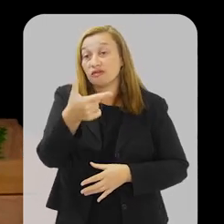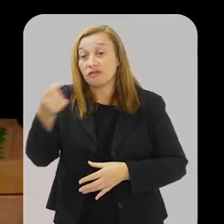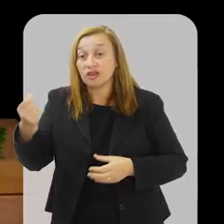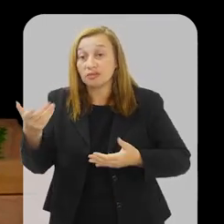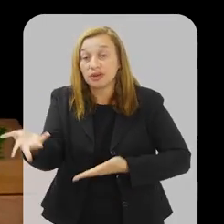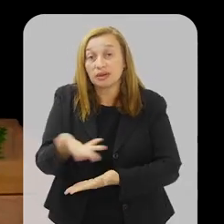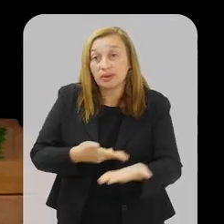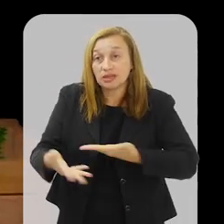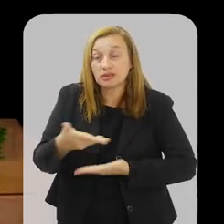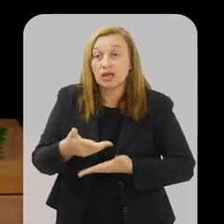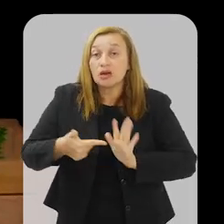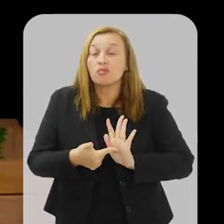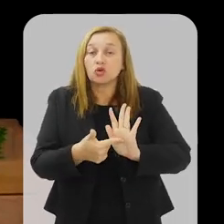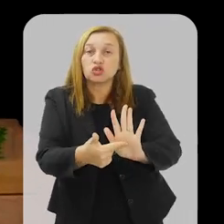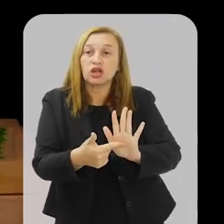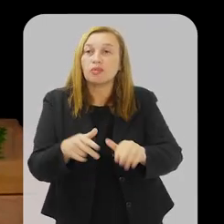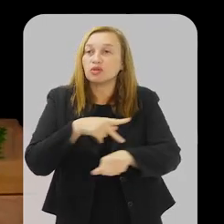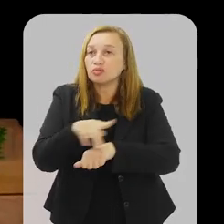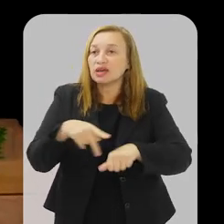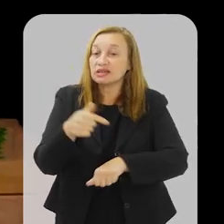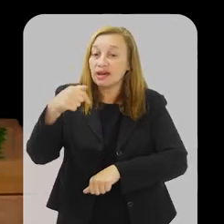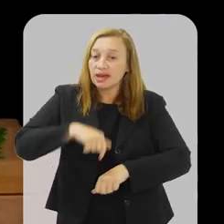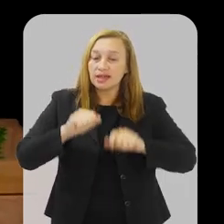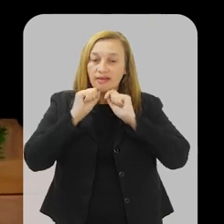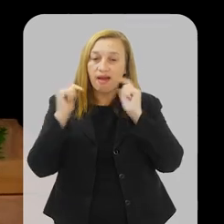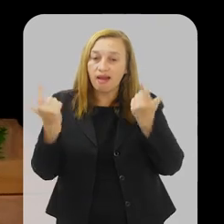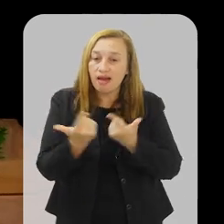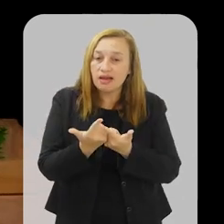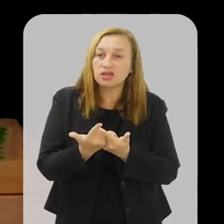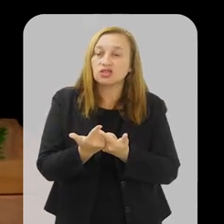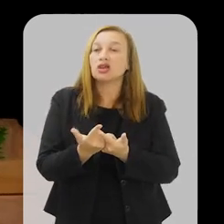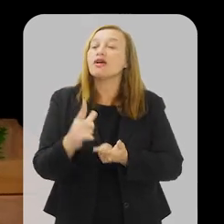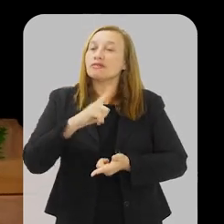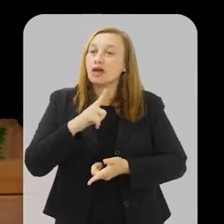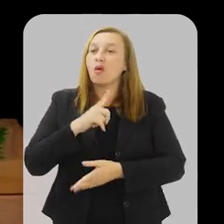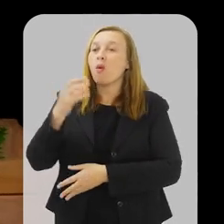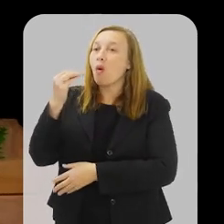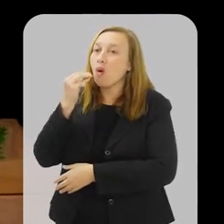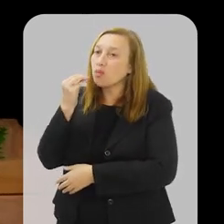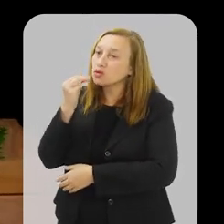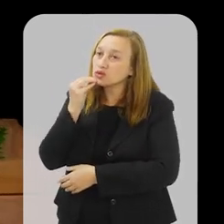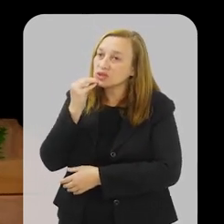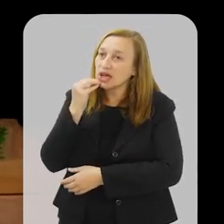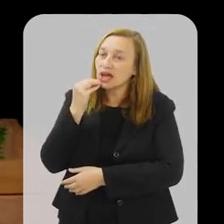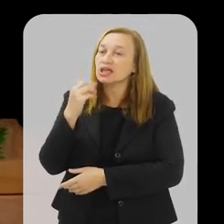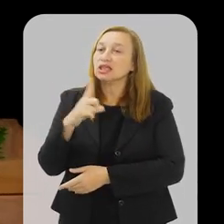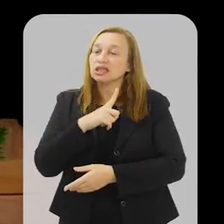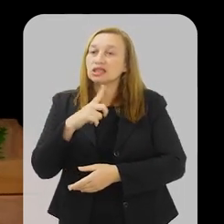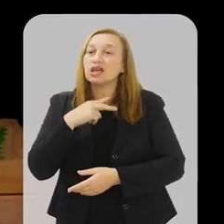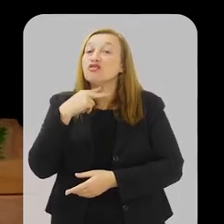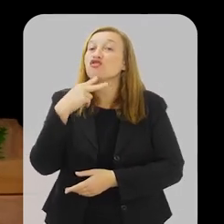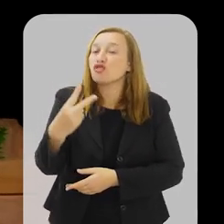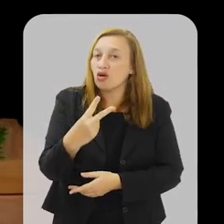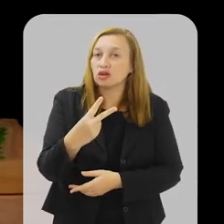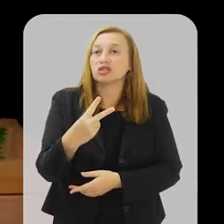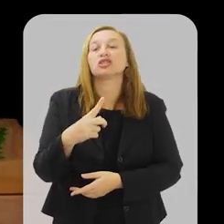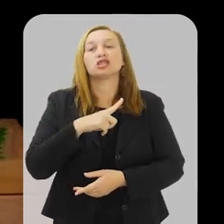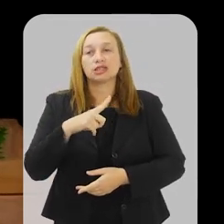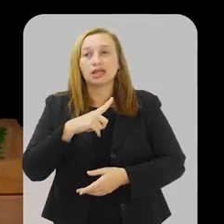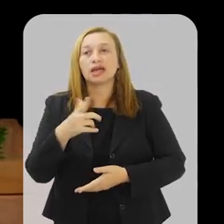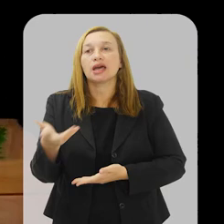G20 justamente paraa gente fazer essa participação e mostrar pros países que aqui na casa Legislativa eles têm a